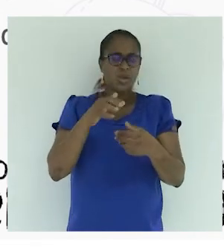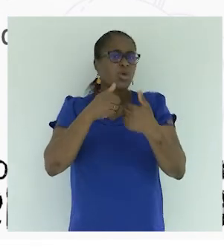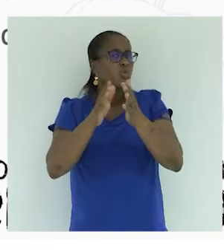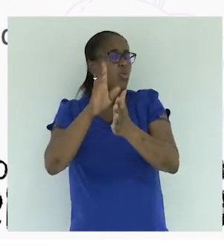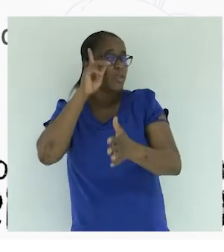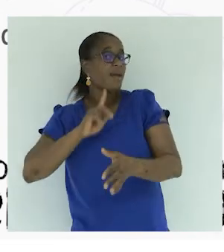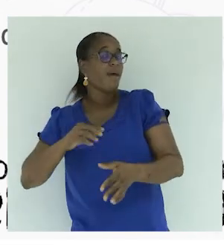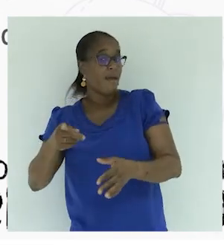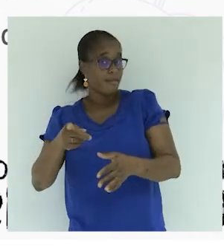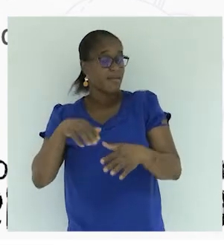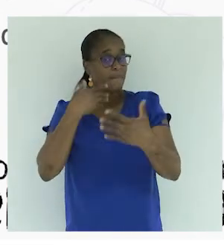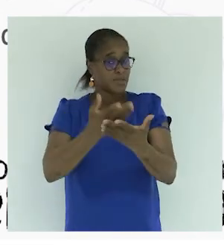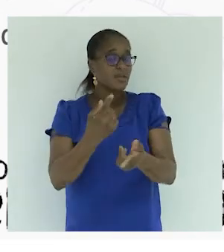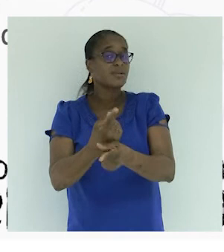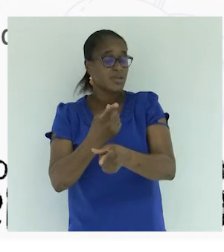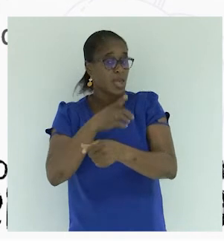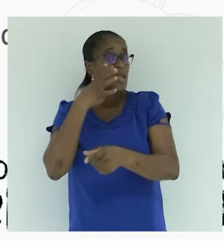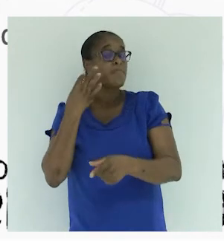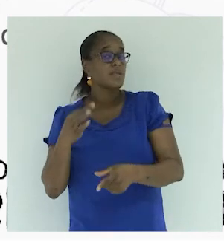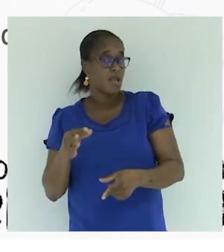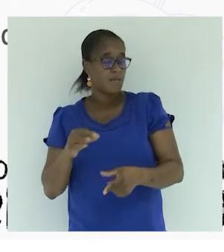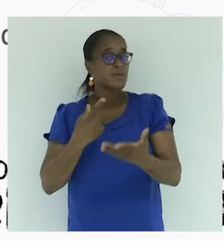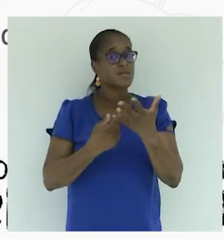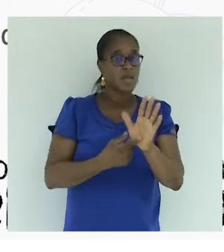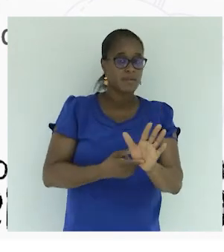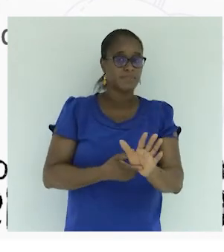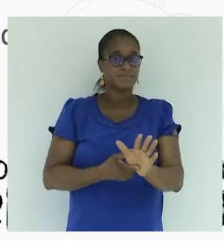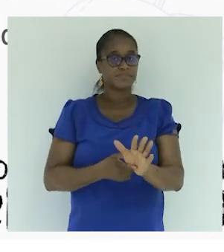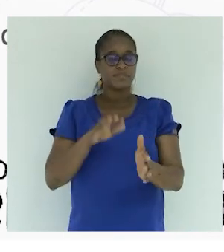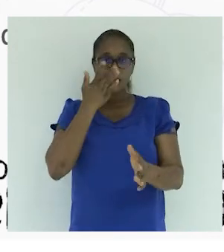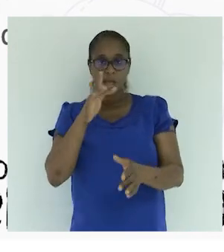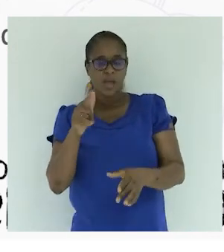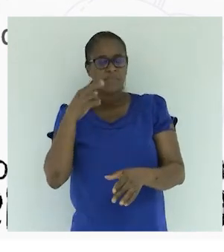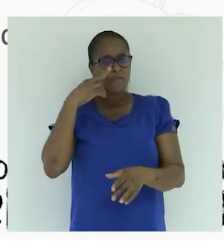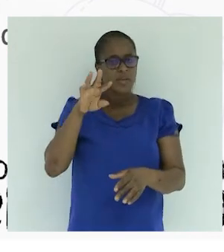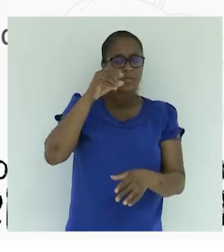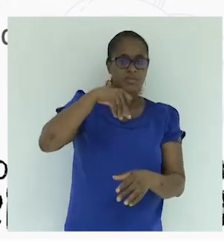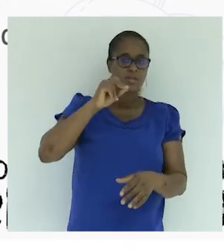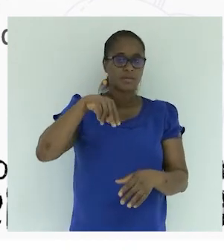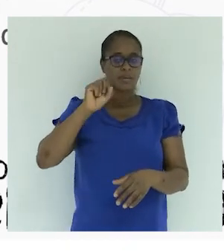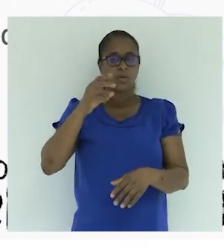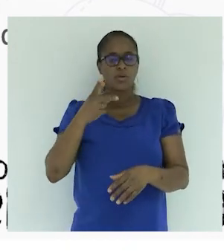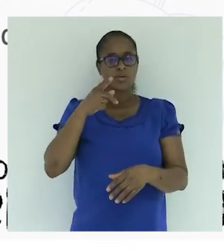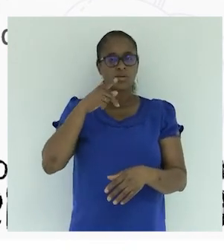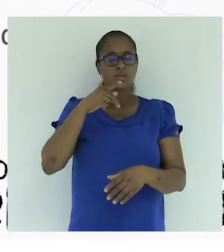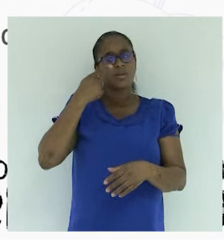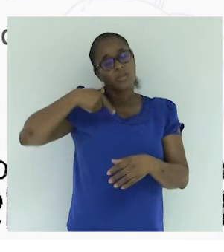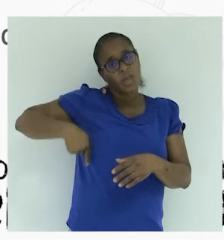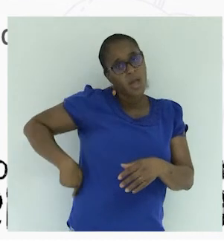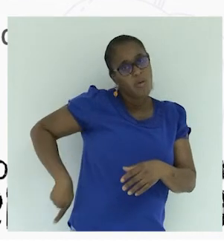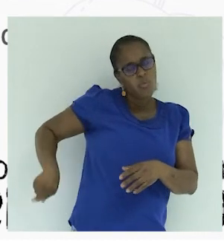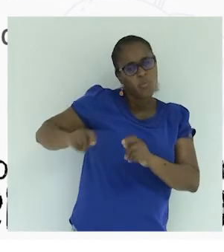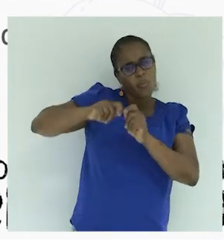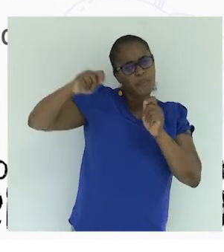apresentam características especiais. Por exemplo, em África vive o pangolim de cauda comprida, a